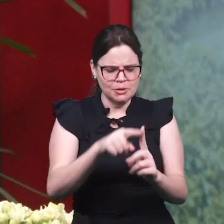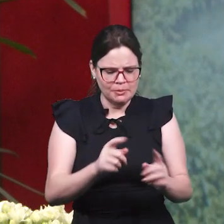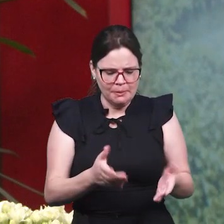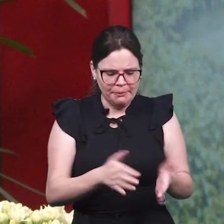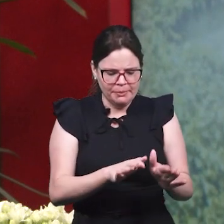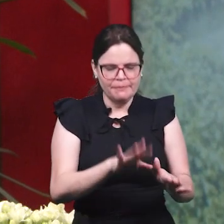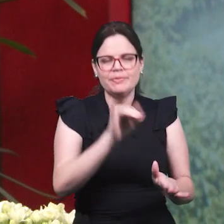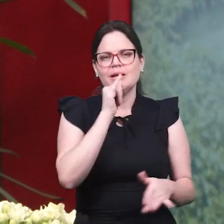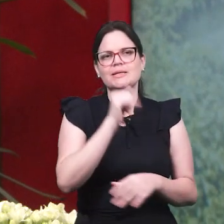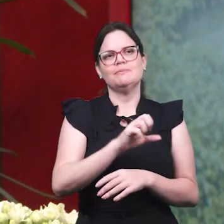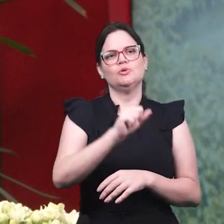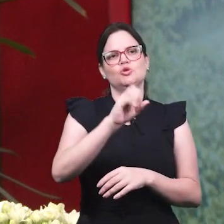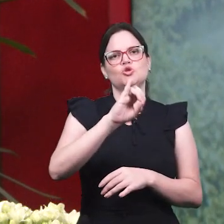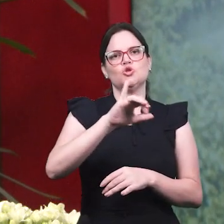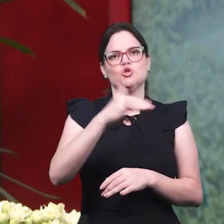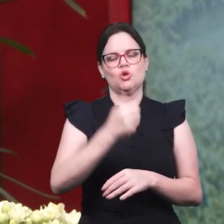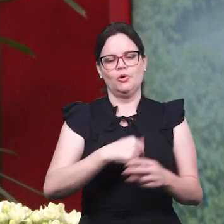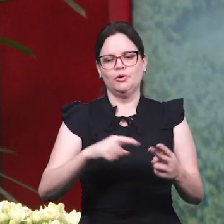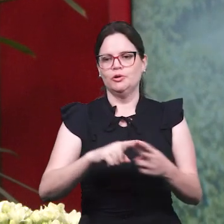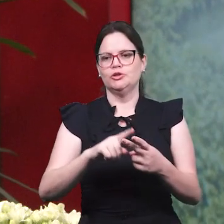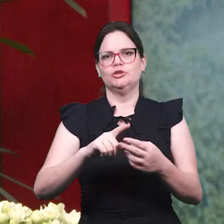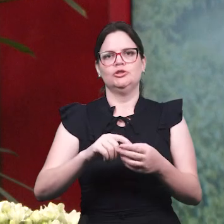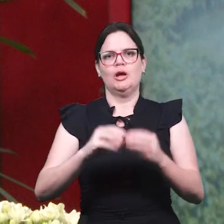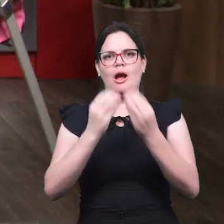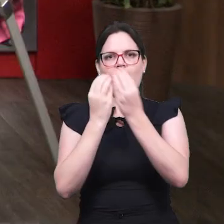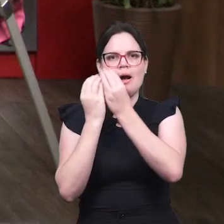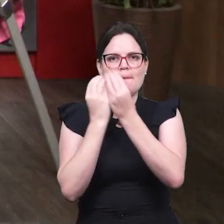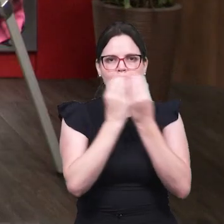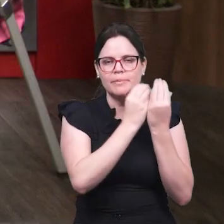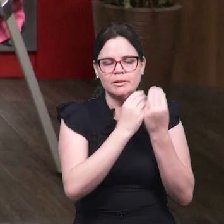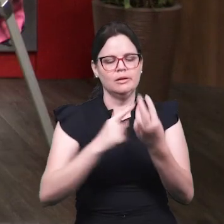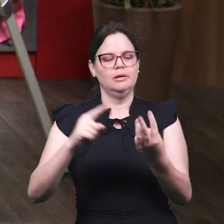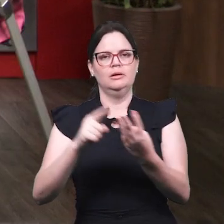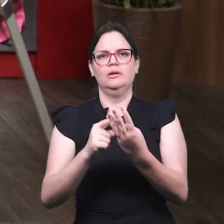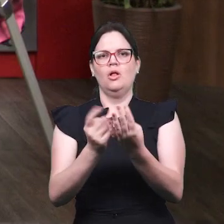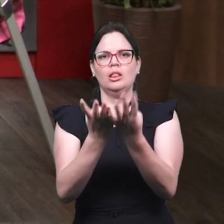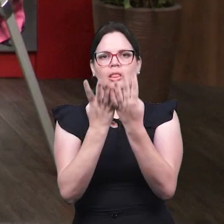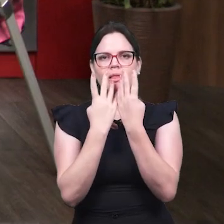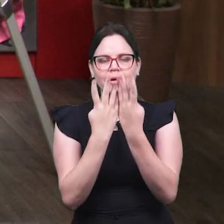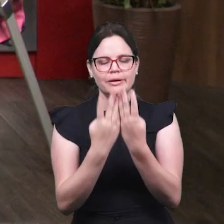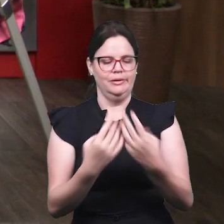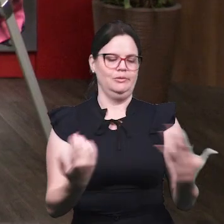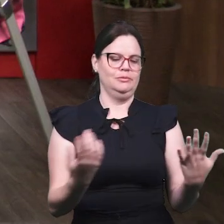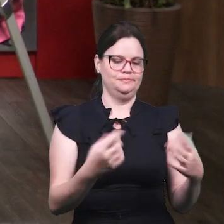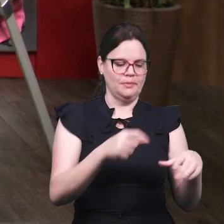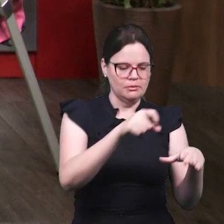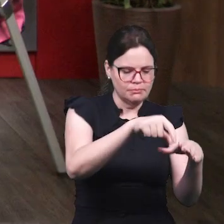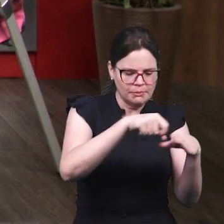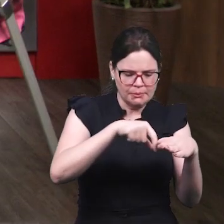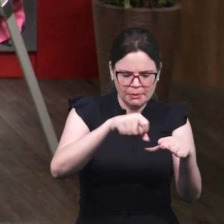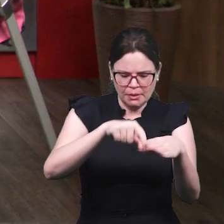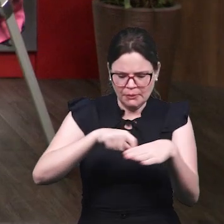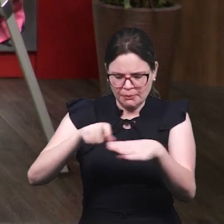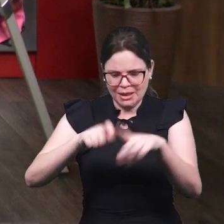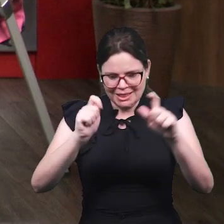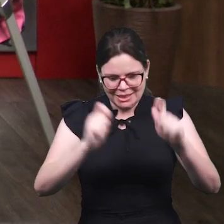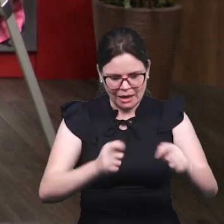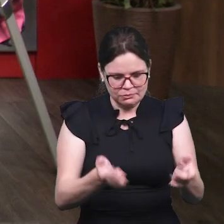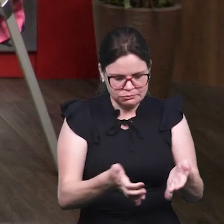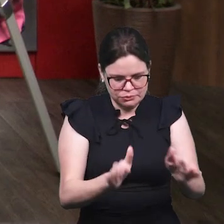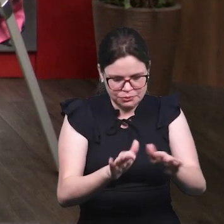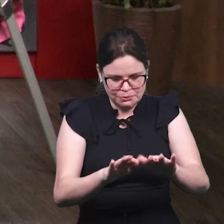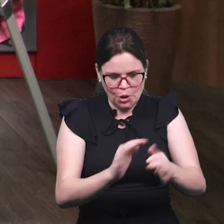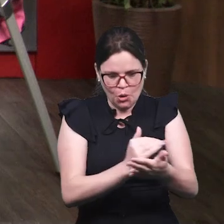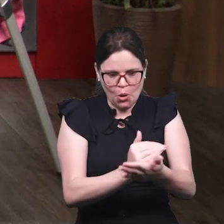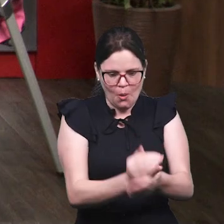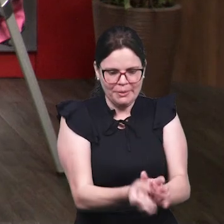como soja, milho, trigo. Então, é um conceito muito relacionado à capacidade